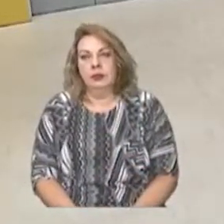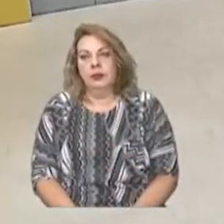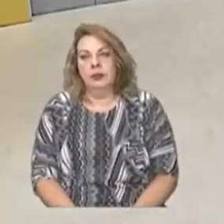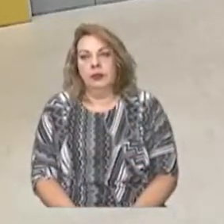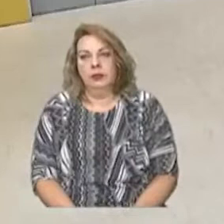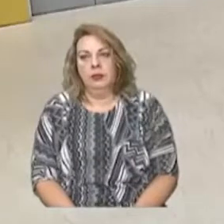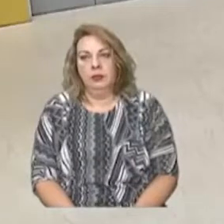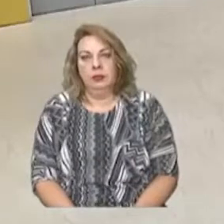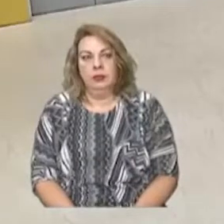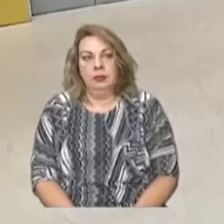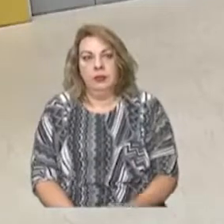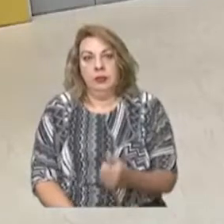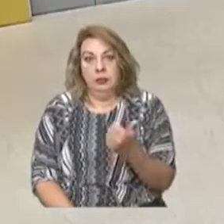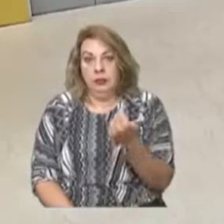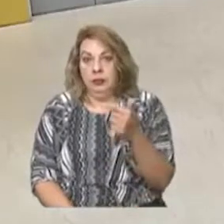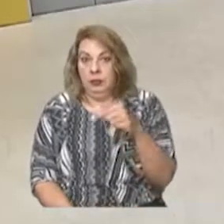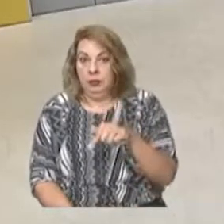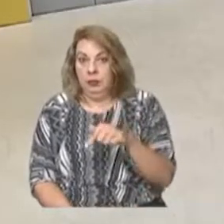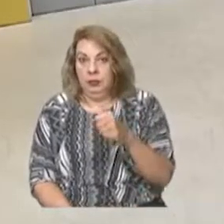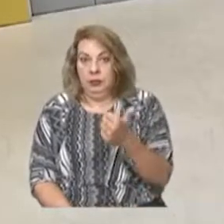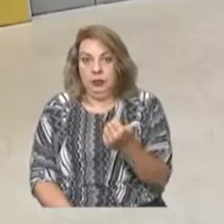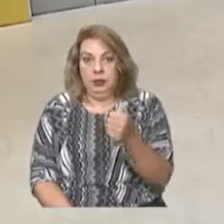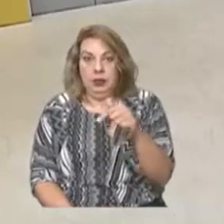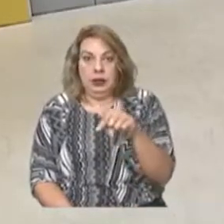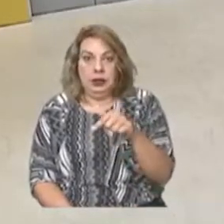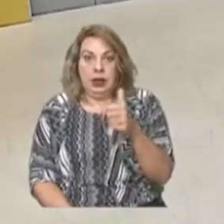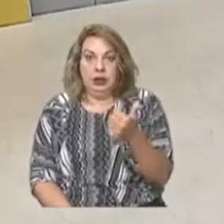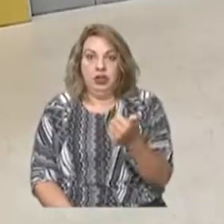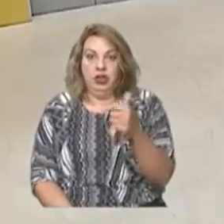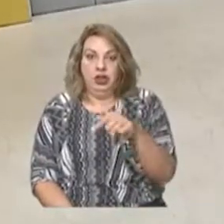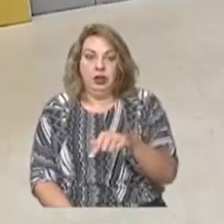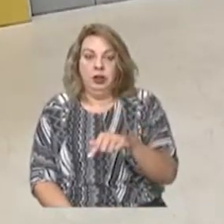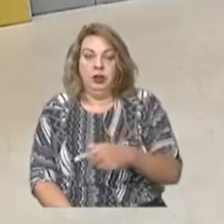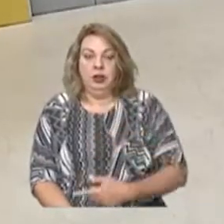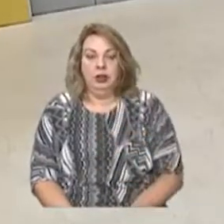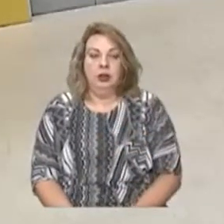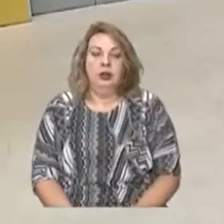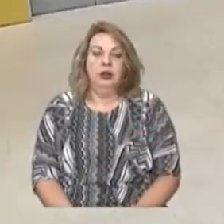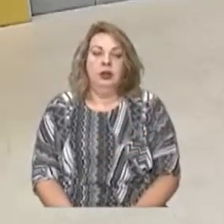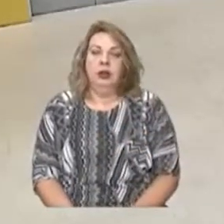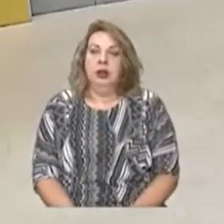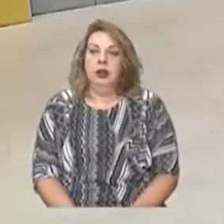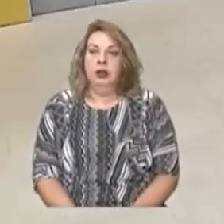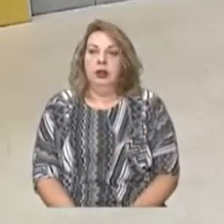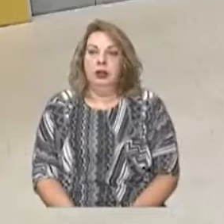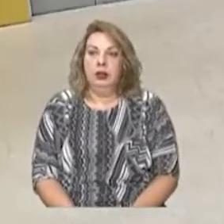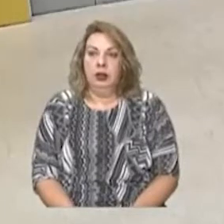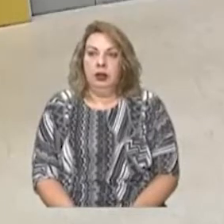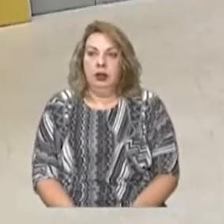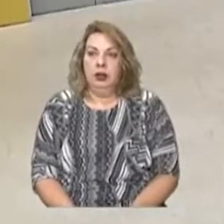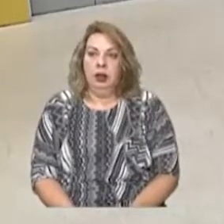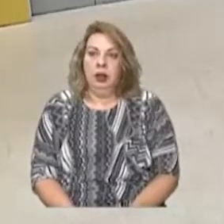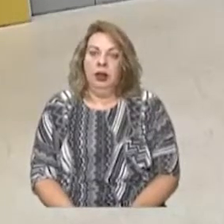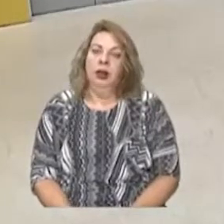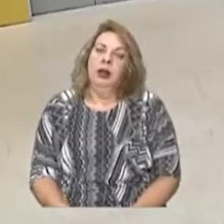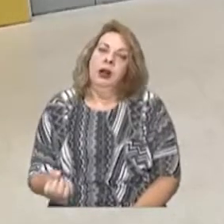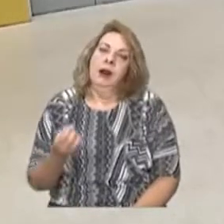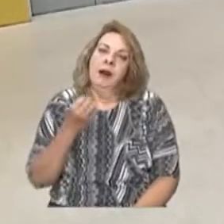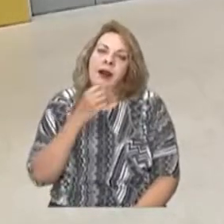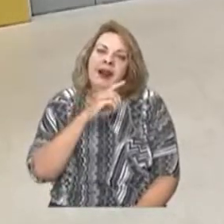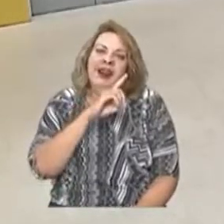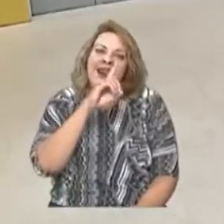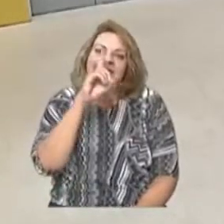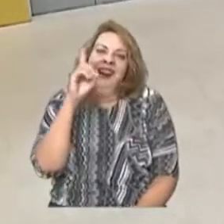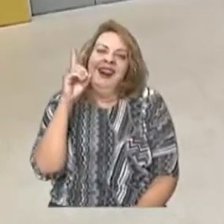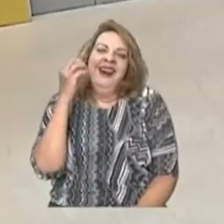Marque aí 55, marque também número 17. 17, bom dia, manda um beijo pro meu canarinho